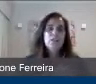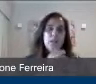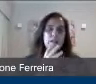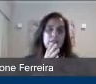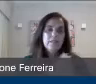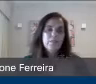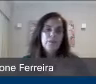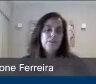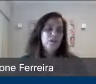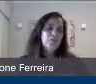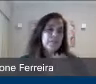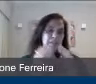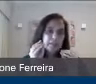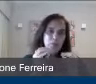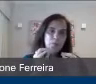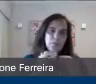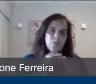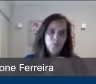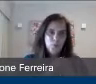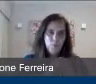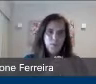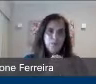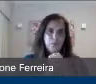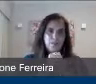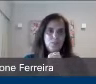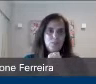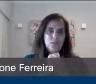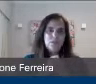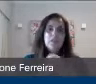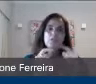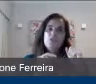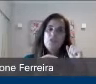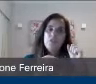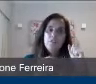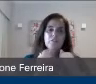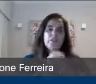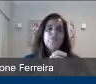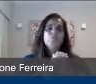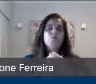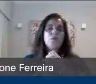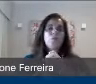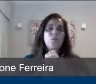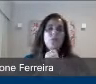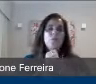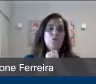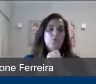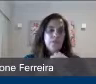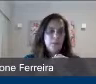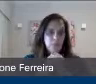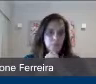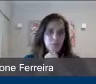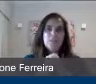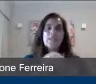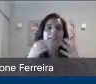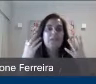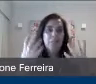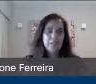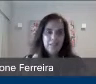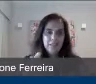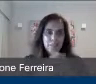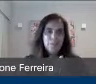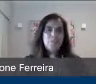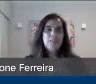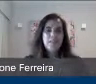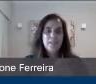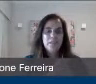e o que eles têm de especial? Eles têm 100% de bolsa para alunos internacionais, no dia 20 faremos uma com Notre Dame University, que também